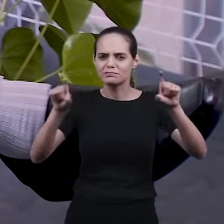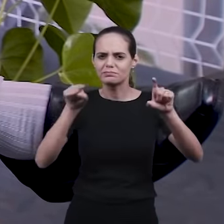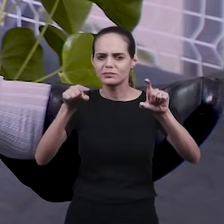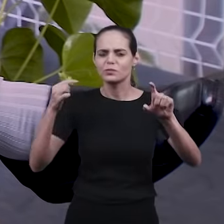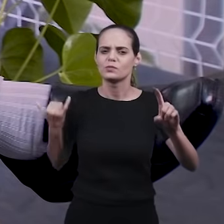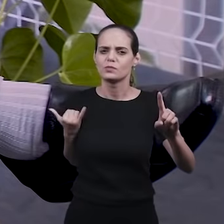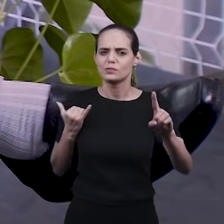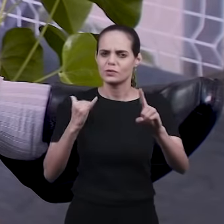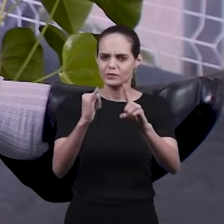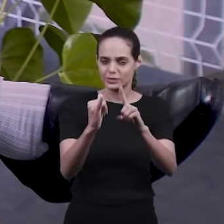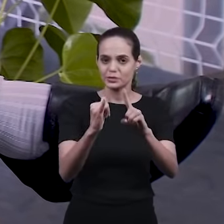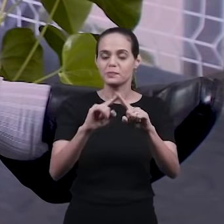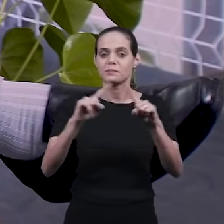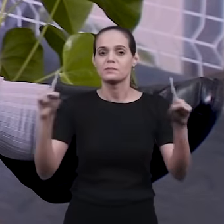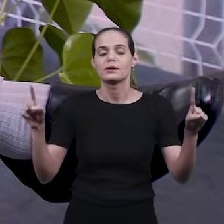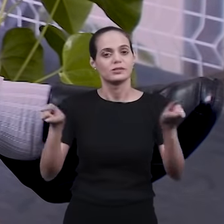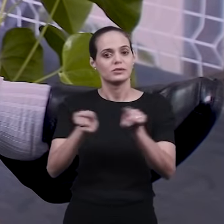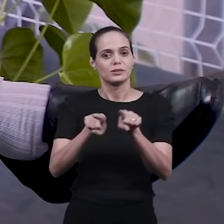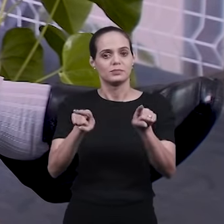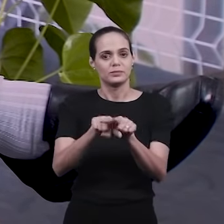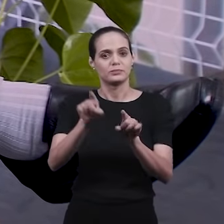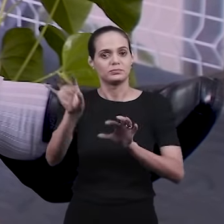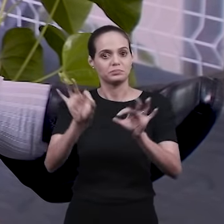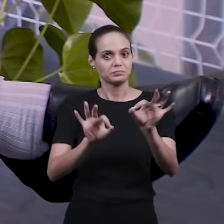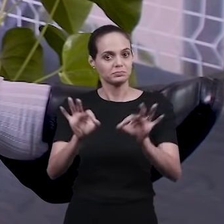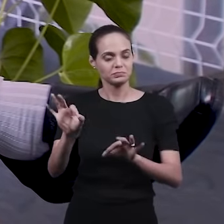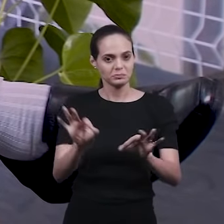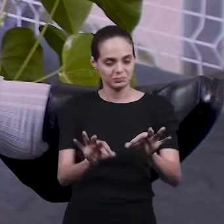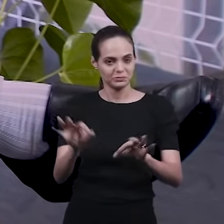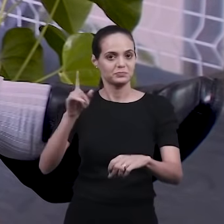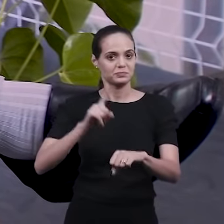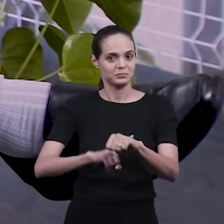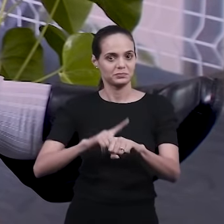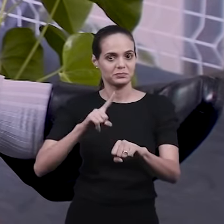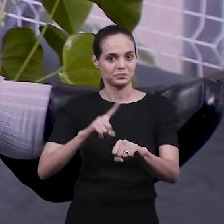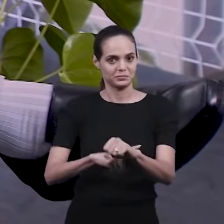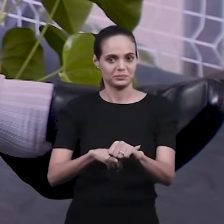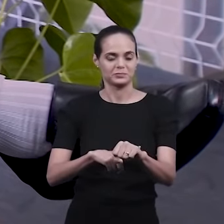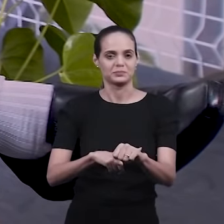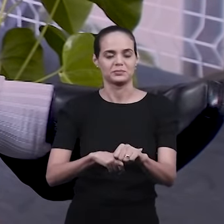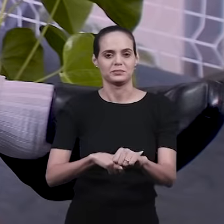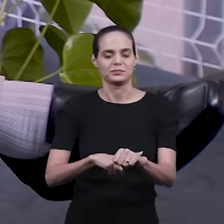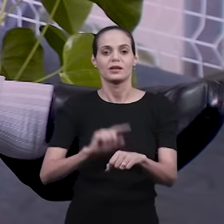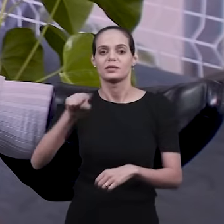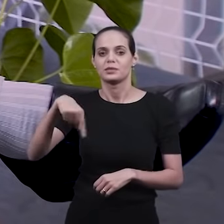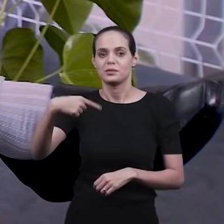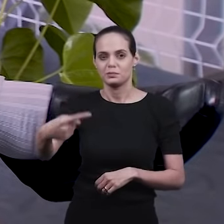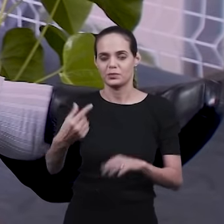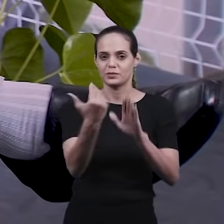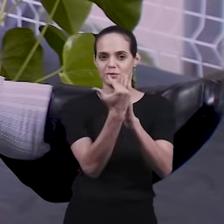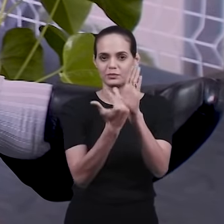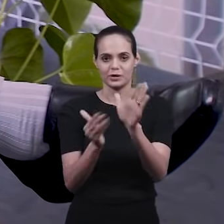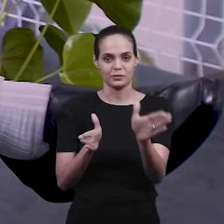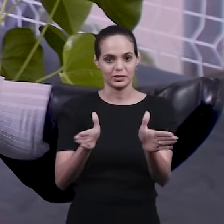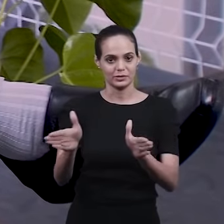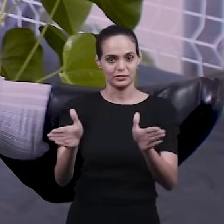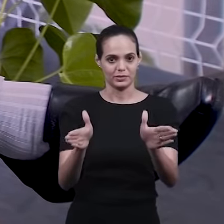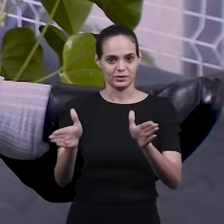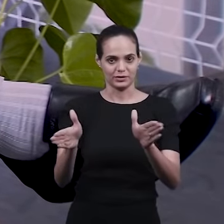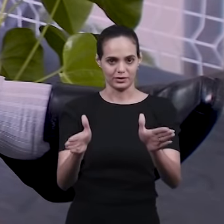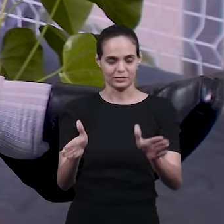mas também de estar preparado para este momento. Logo depois, no quadro Acessibilidade, a doutora Maria Amin vai